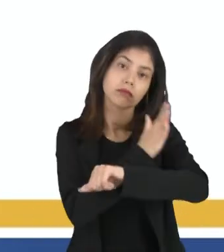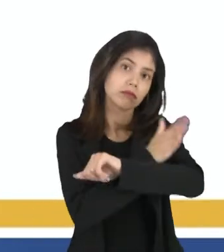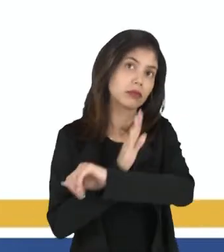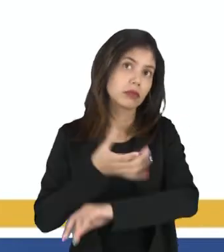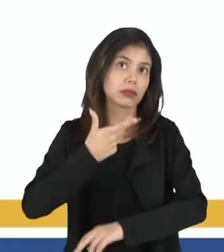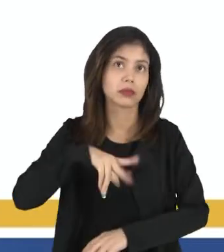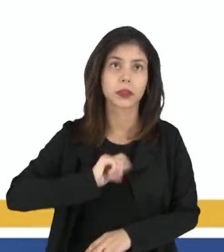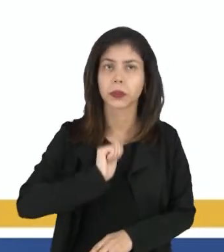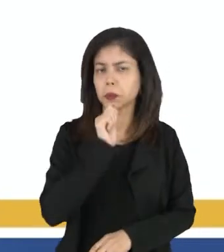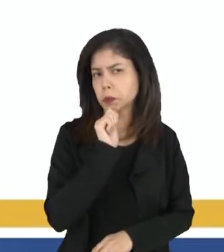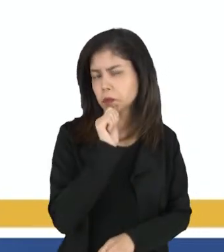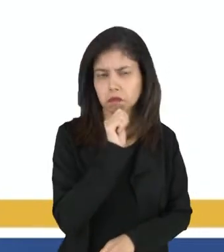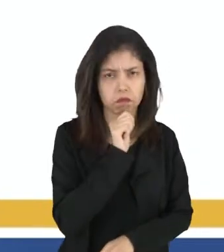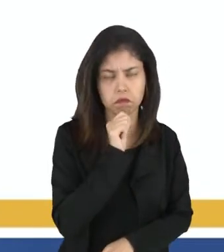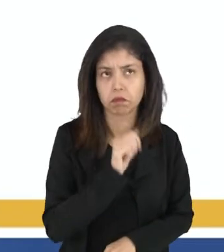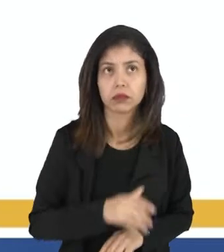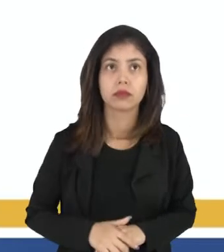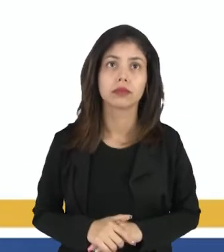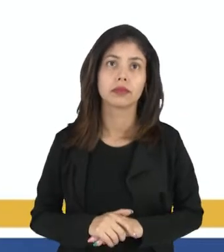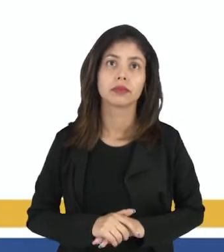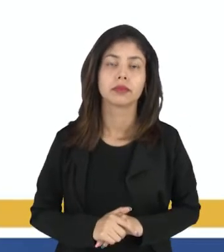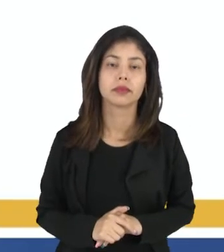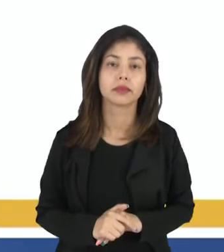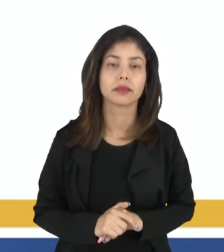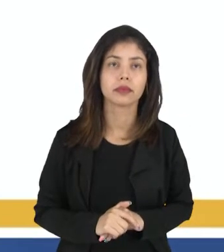Portugal ainda.